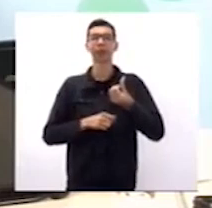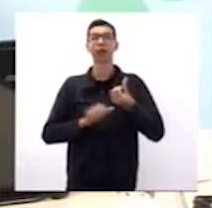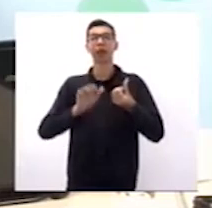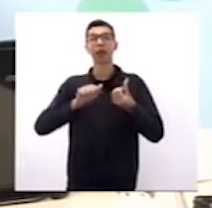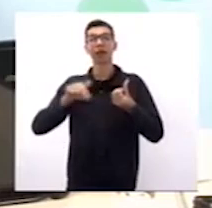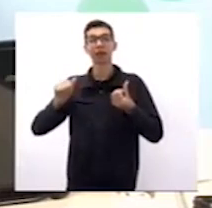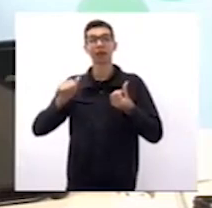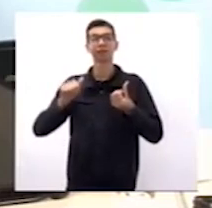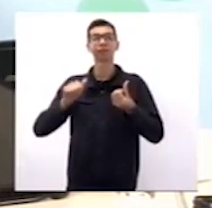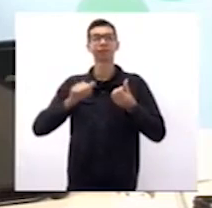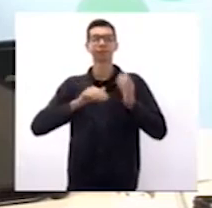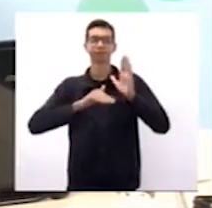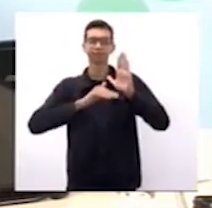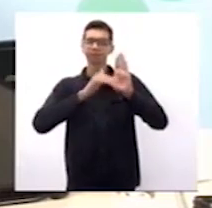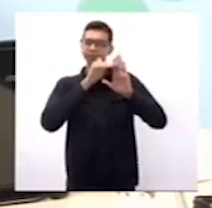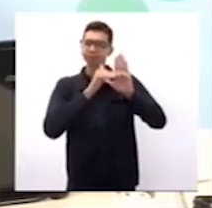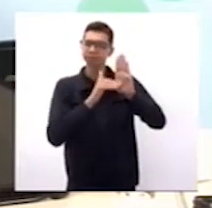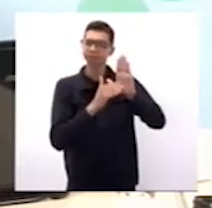meus estudantes.